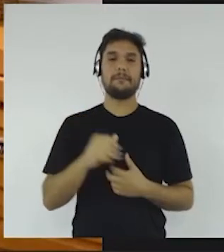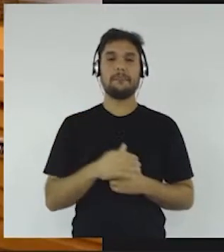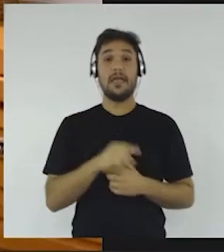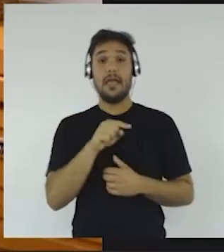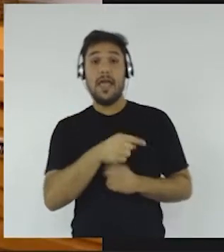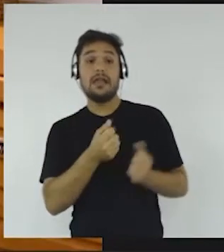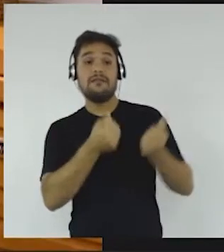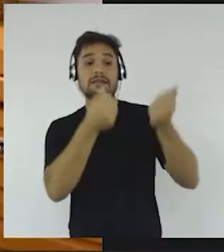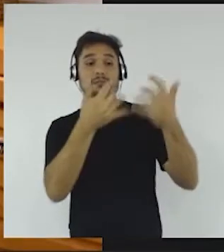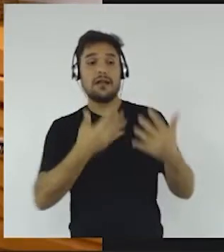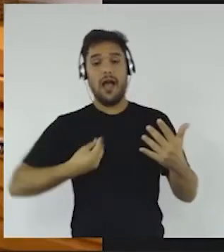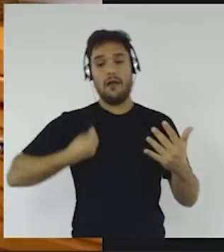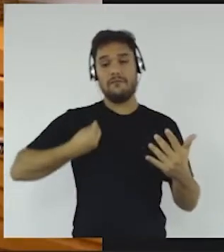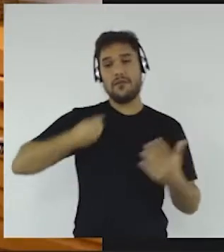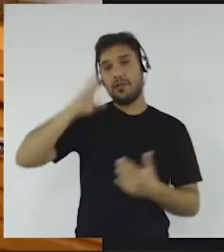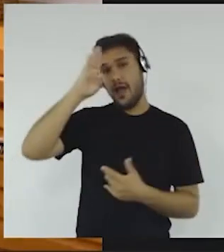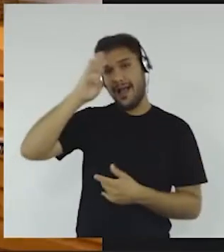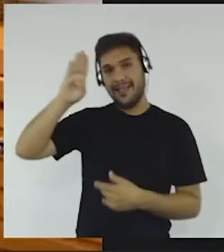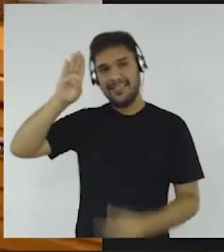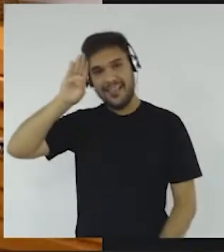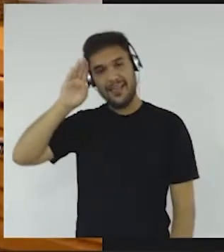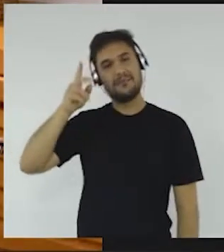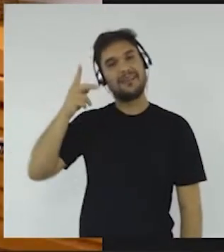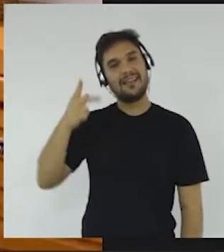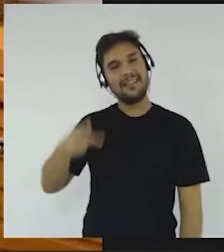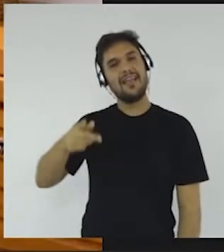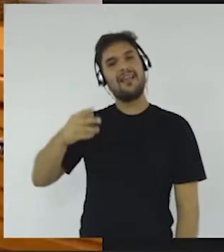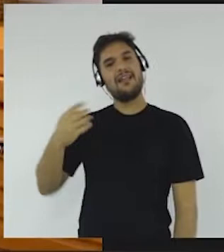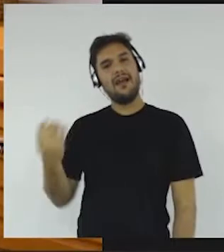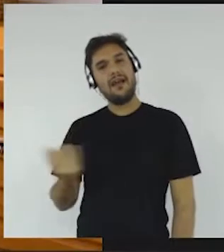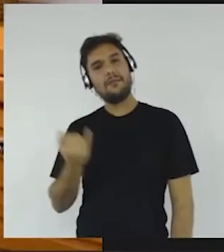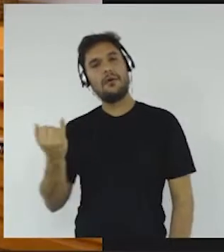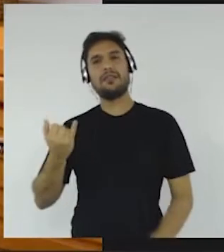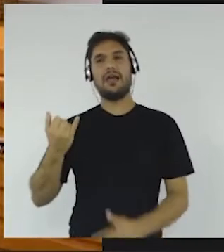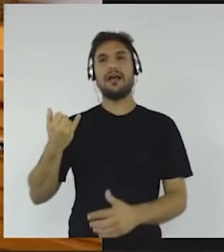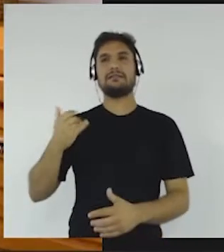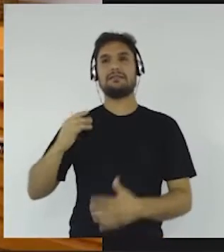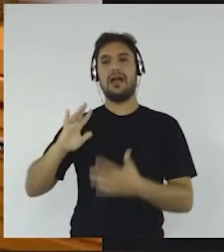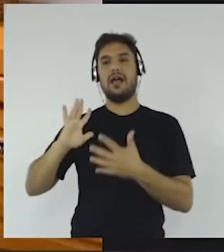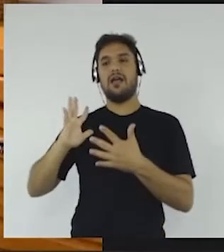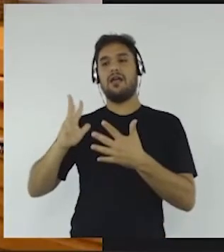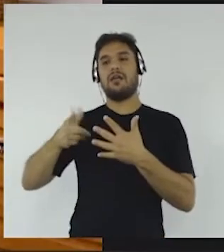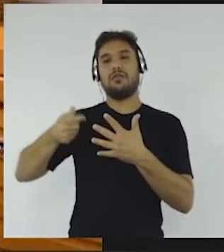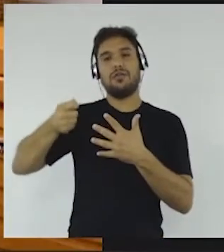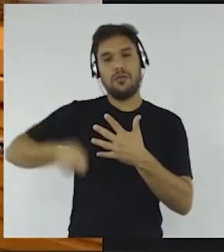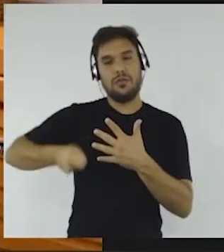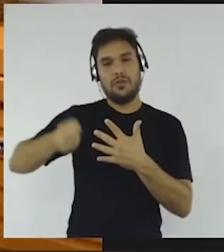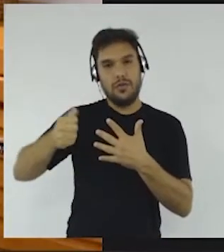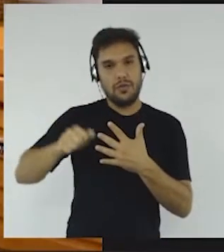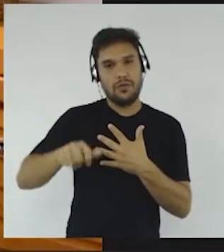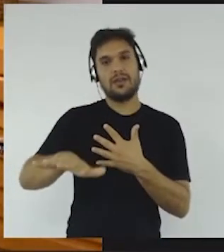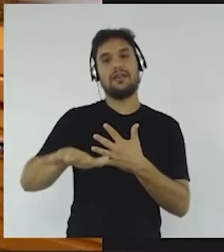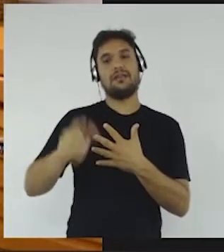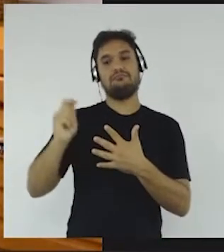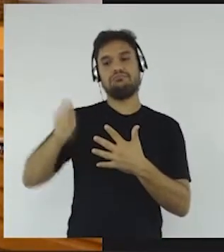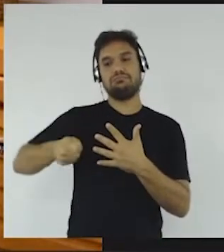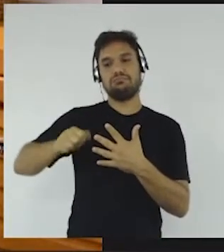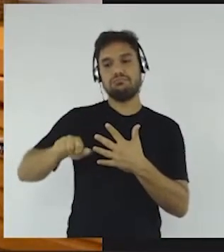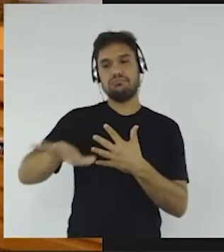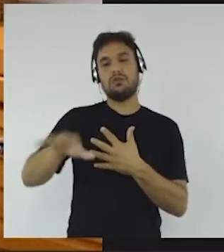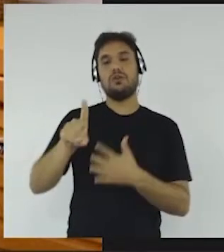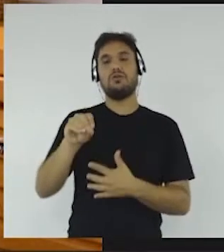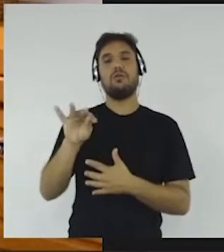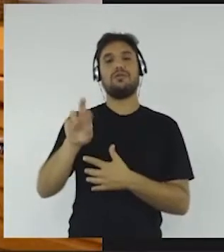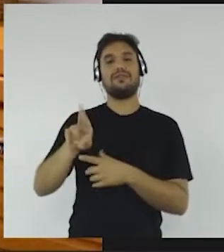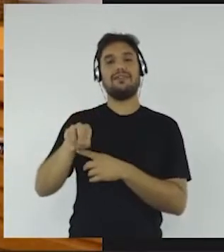sobre a vida acadêmica, a importância na doutrina brasileira, na academia brasileira, de Silvio